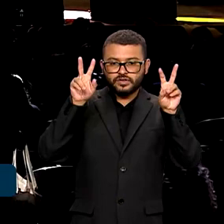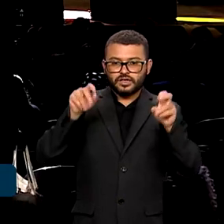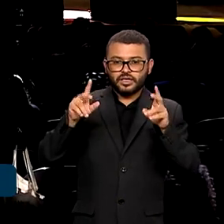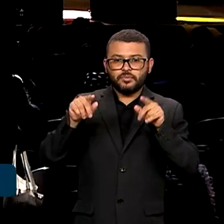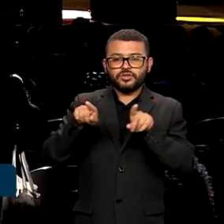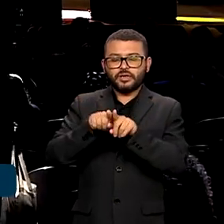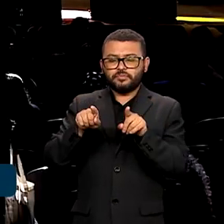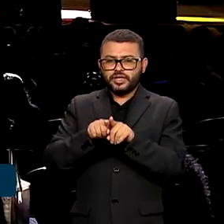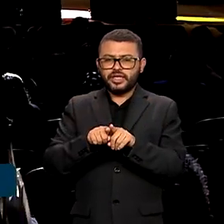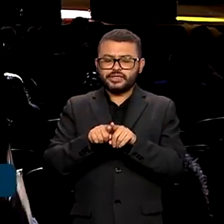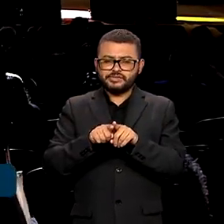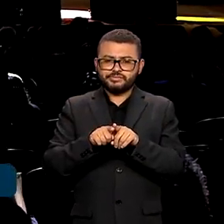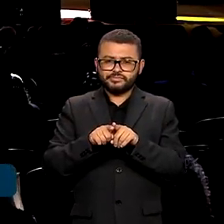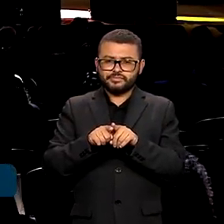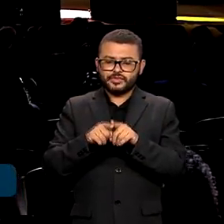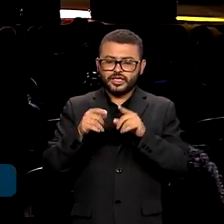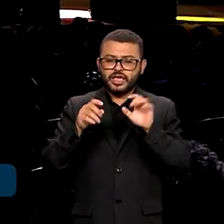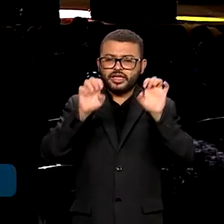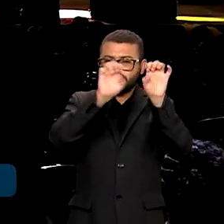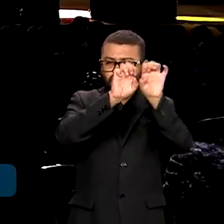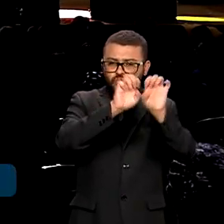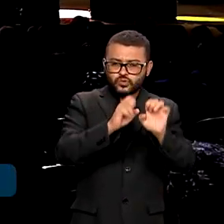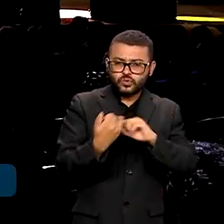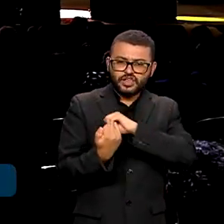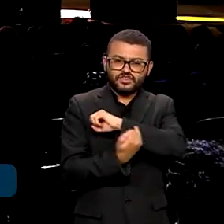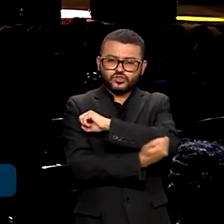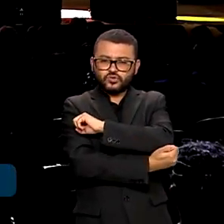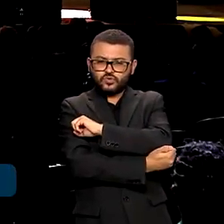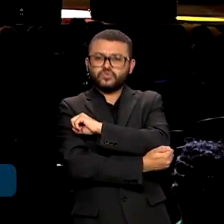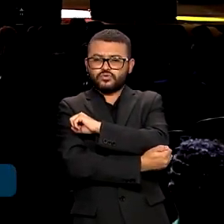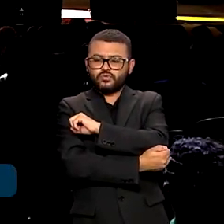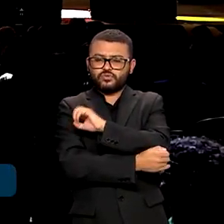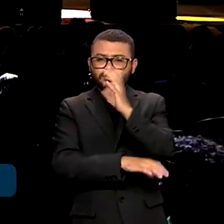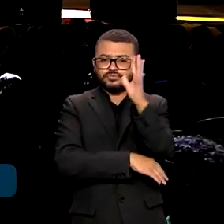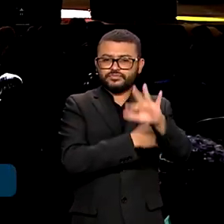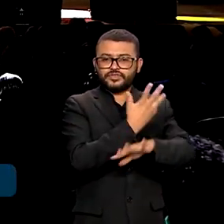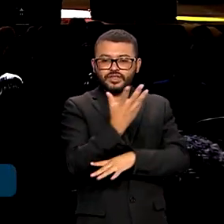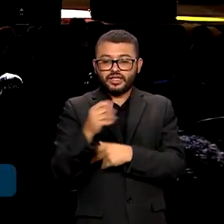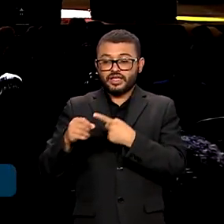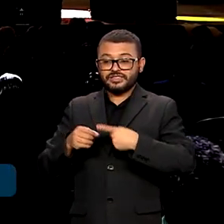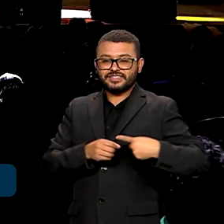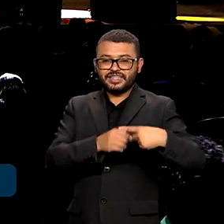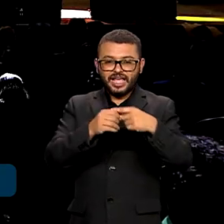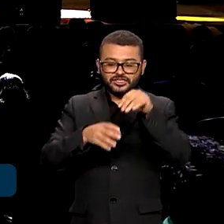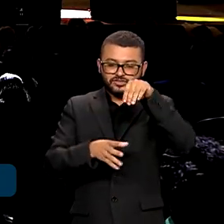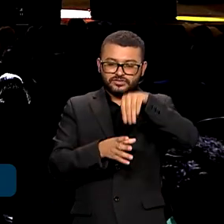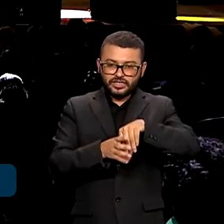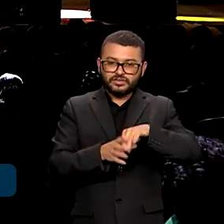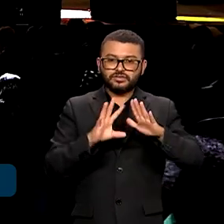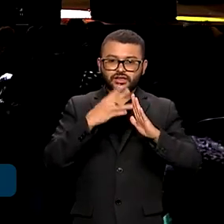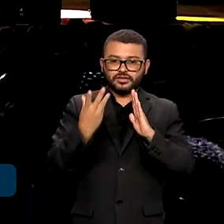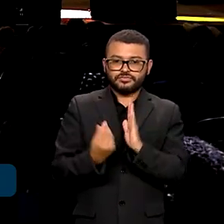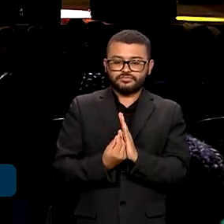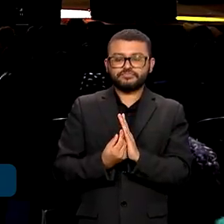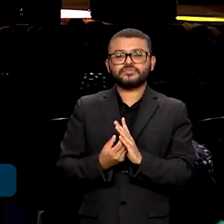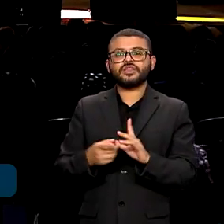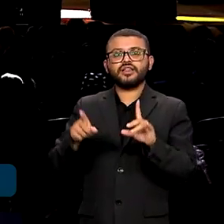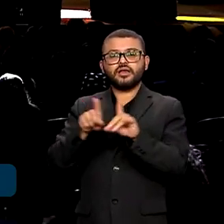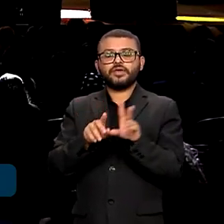saneamento ambiental, que é fundamental para as cidades e para os que vivem nas cidades da Amazônia, sobre